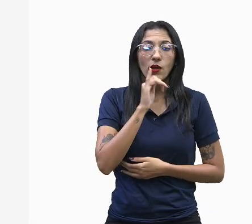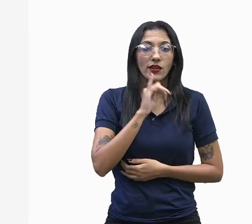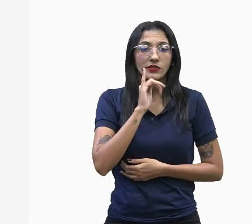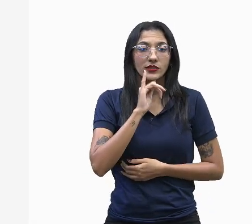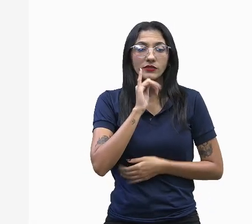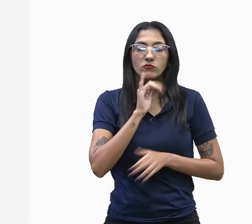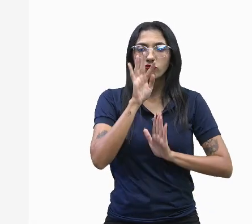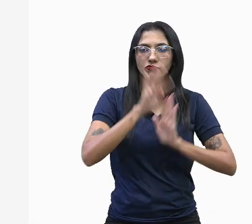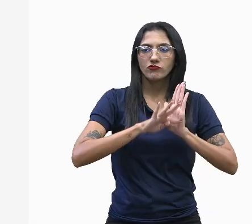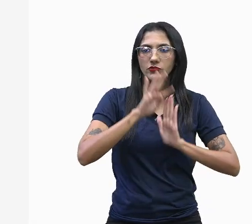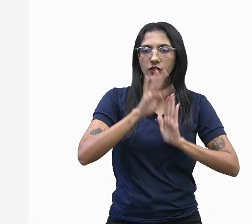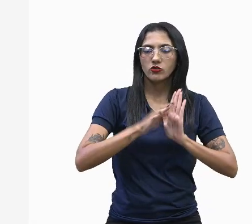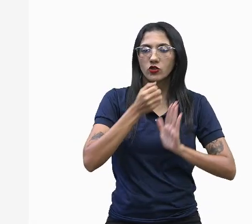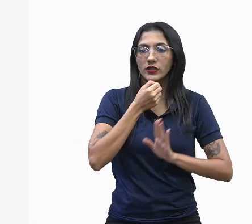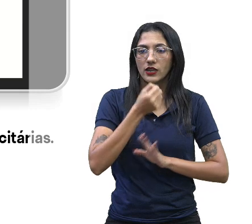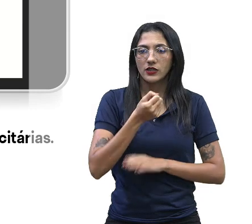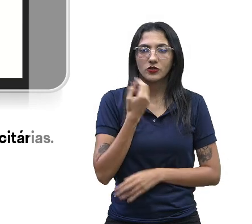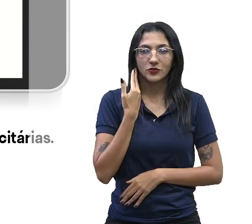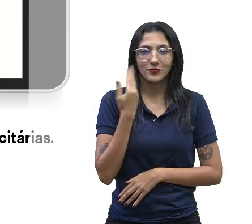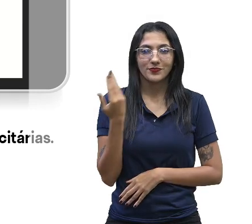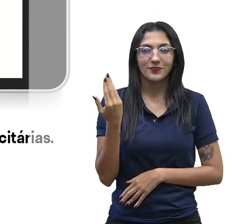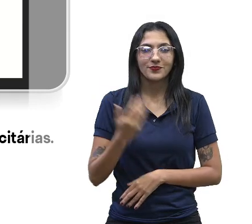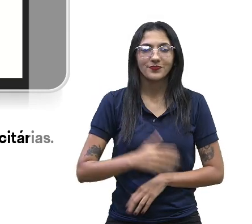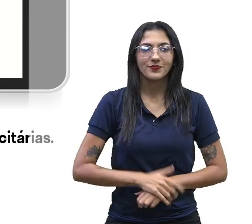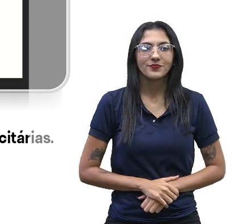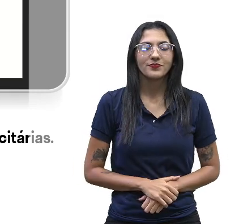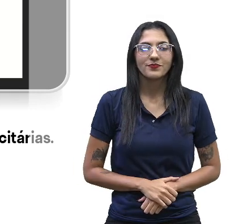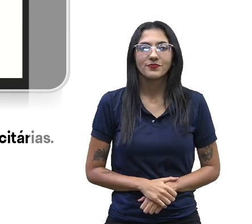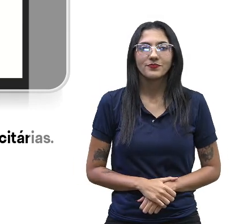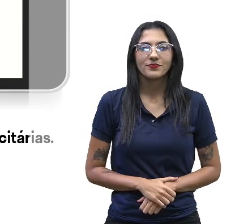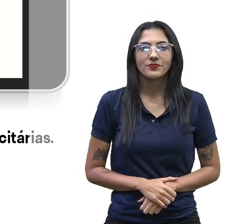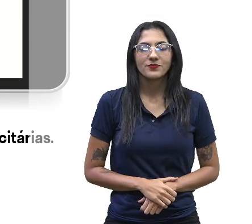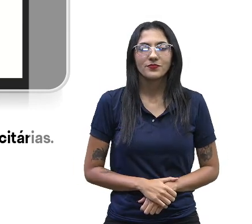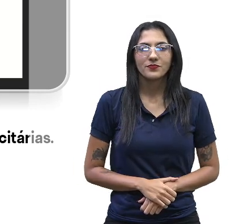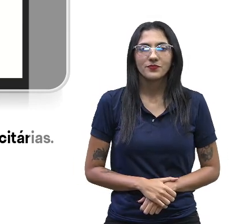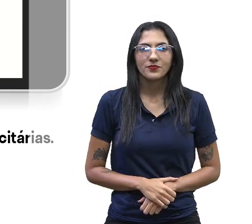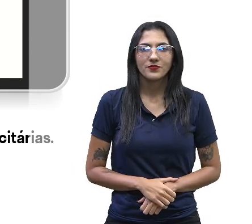texto jornalístico. Vamos lá? Então, temos aí: